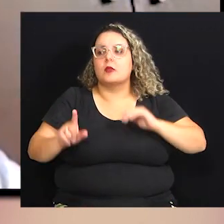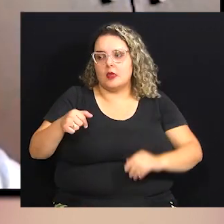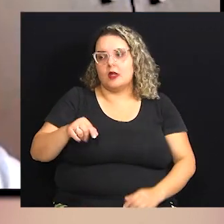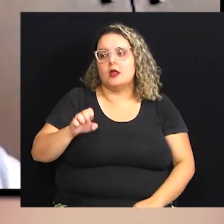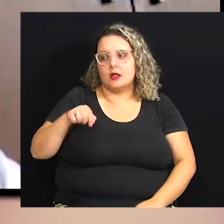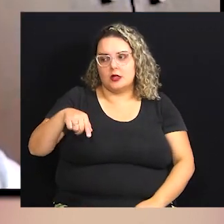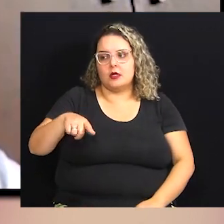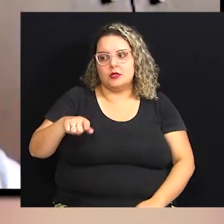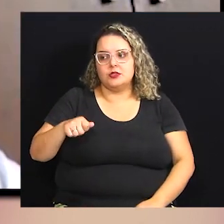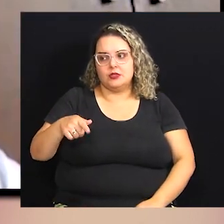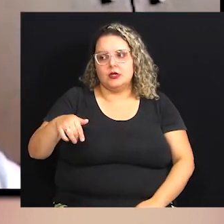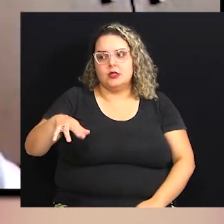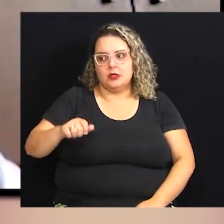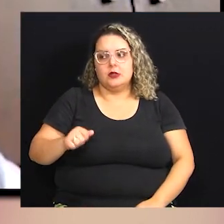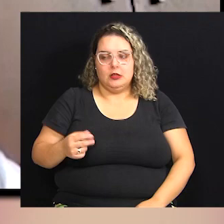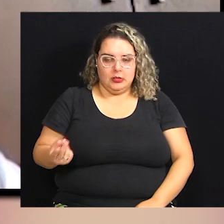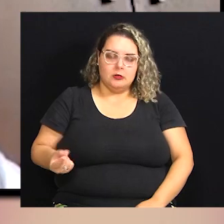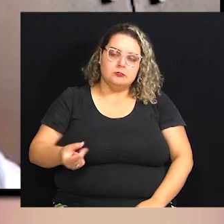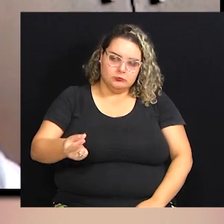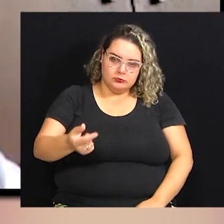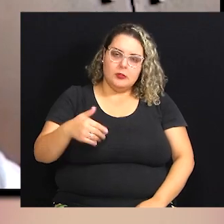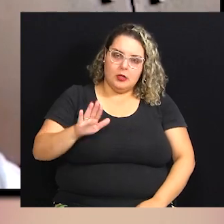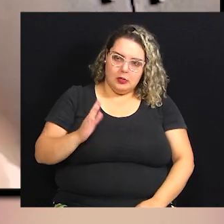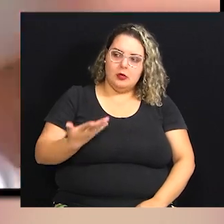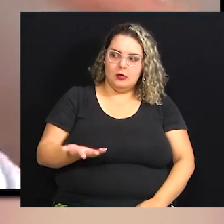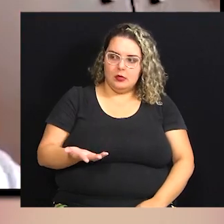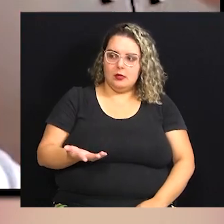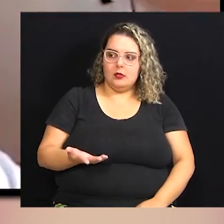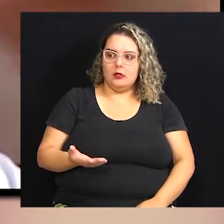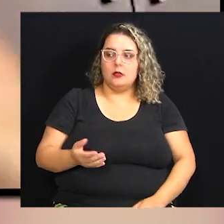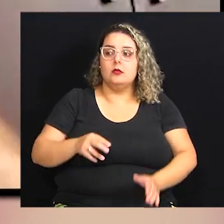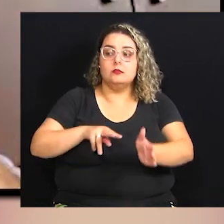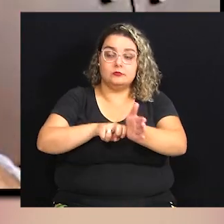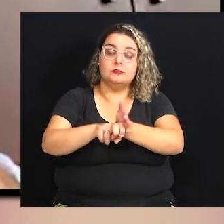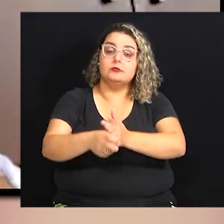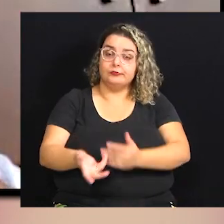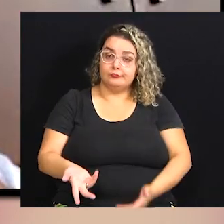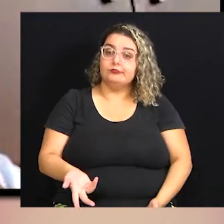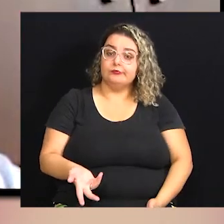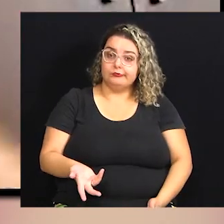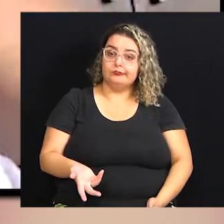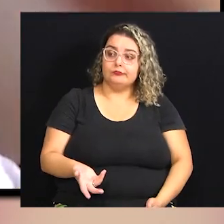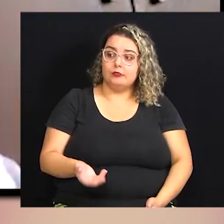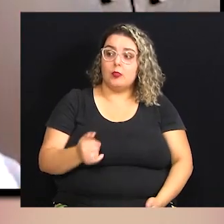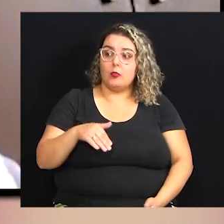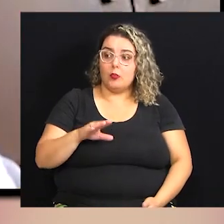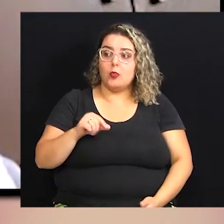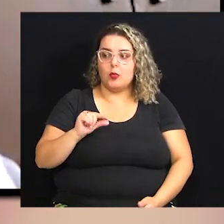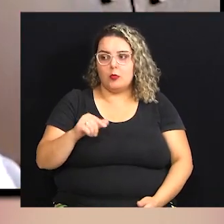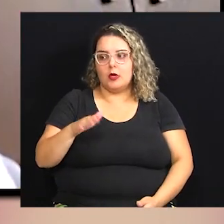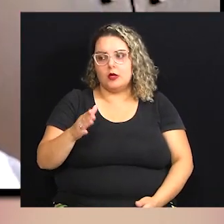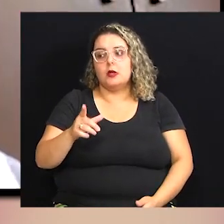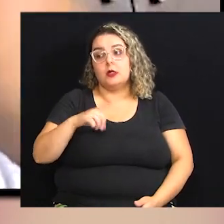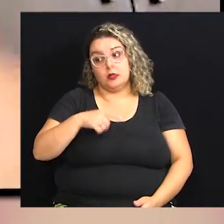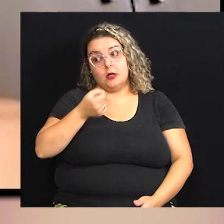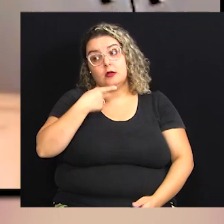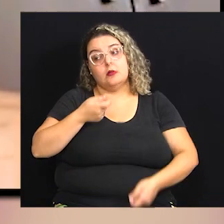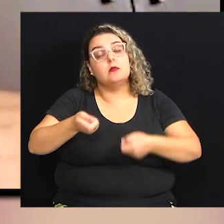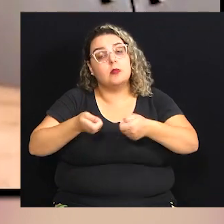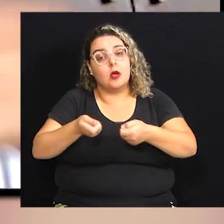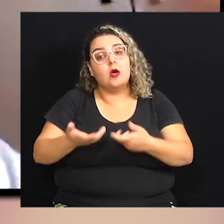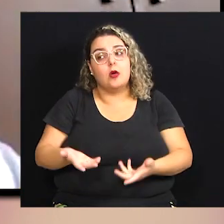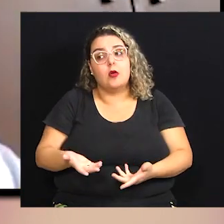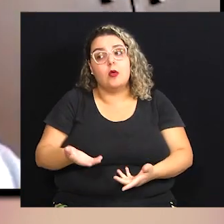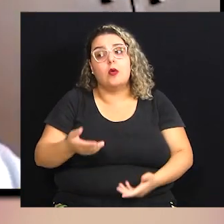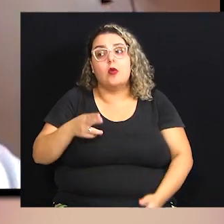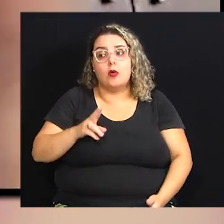Mas então é isso, a enxaqueca ela tende a ser mais duradoura mesmo. Até por critério diagnóstico, é uma dor que dura um pouco mais de tempo. Existem remédios